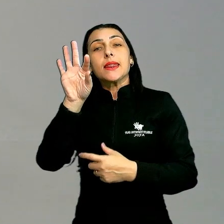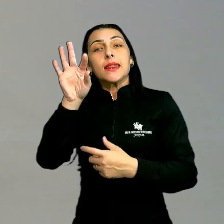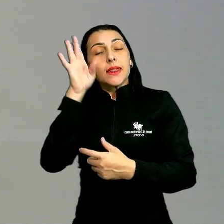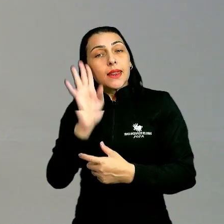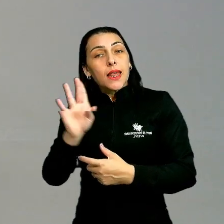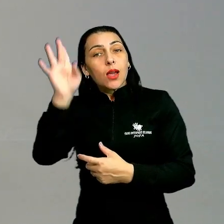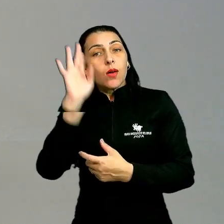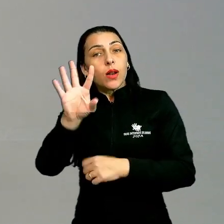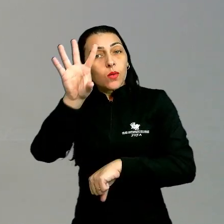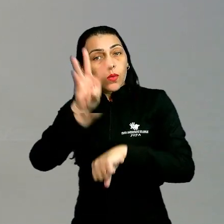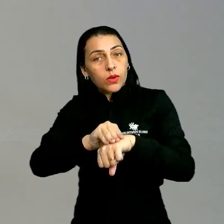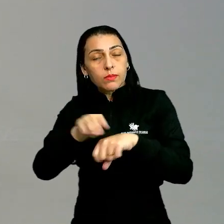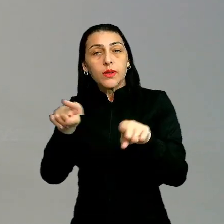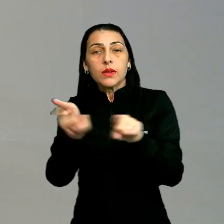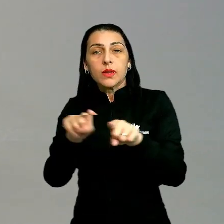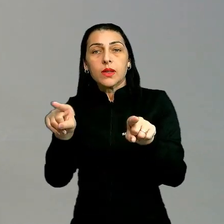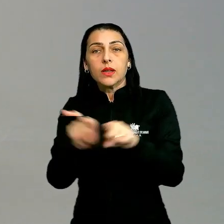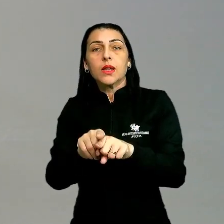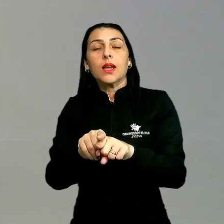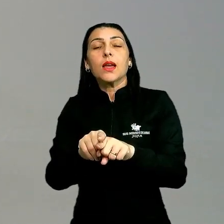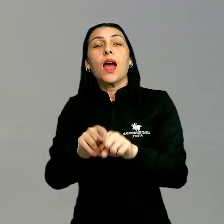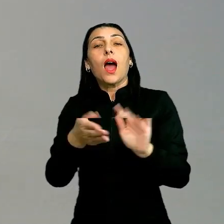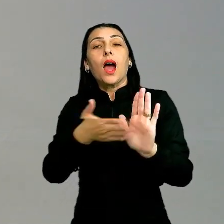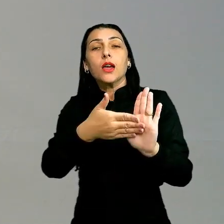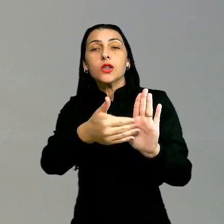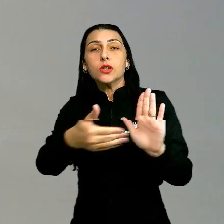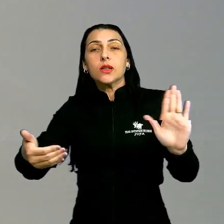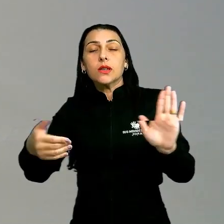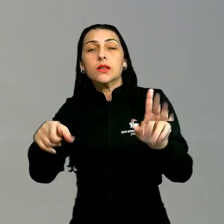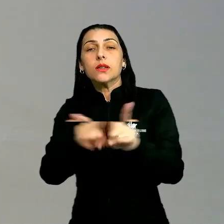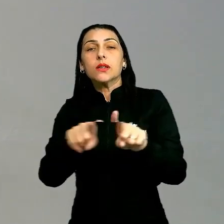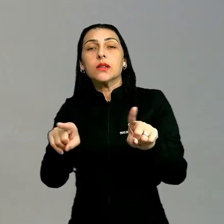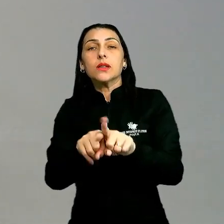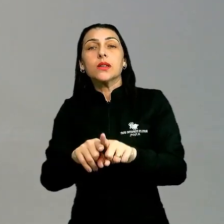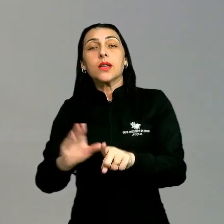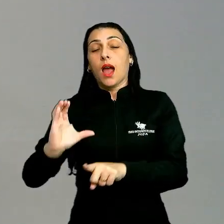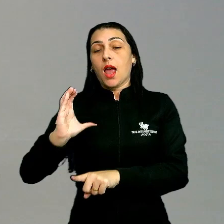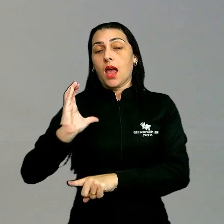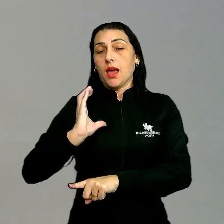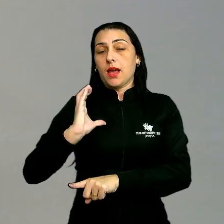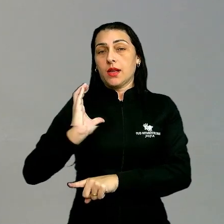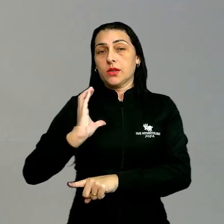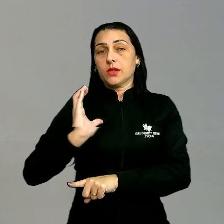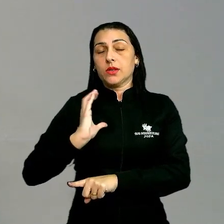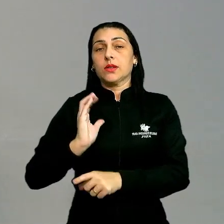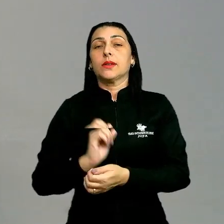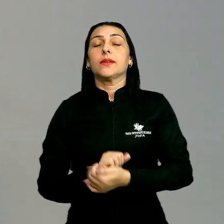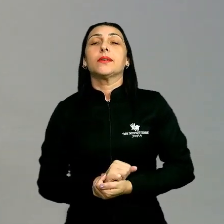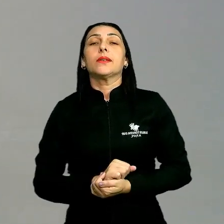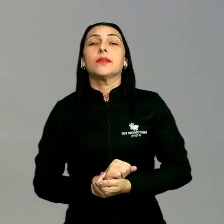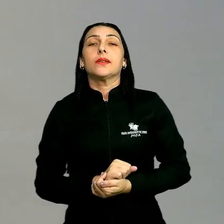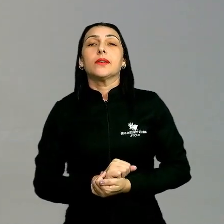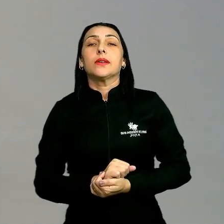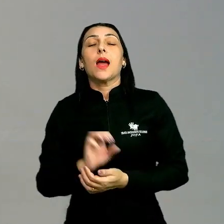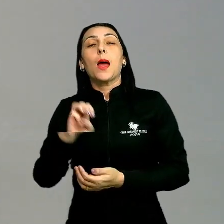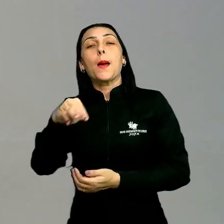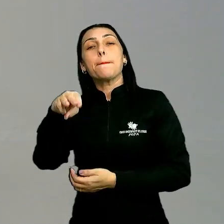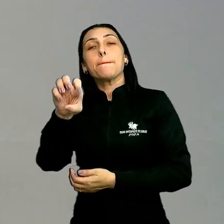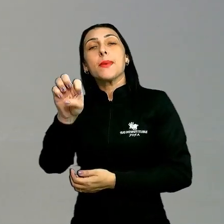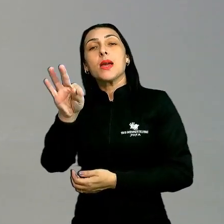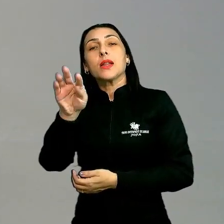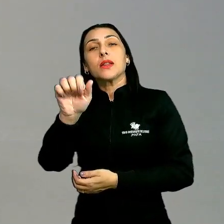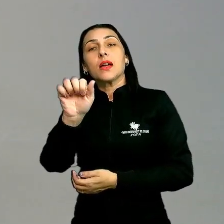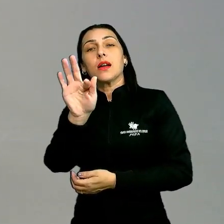conhecimento, aí nós temos também a estética, nós temos a ética, aí a